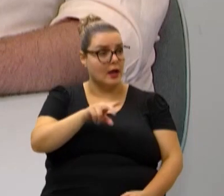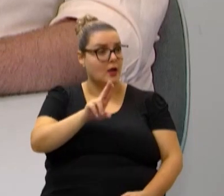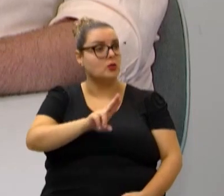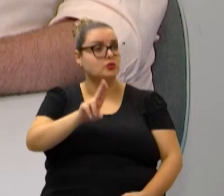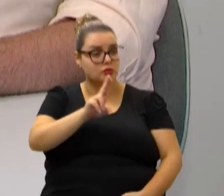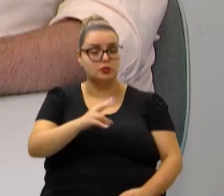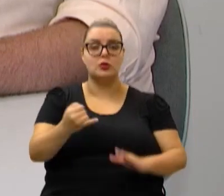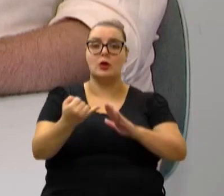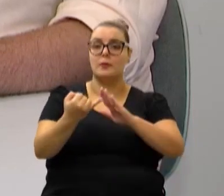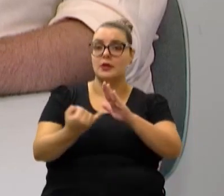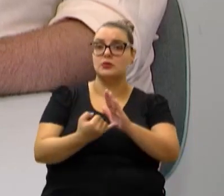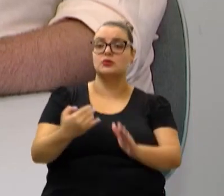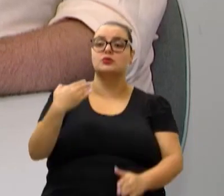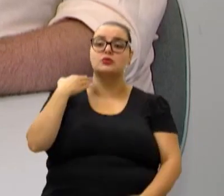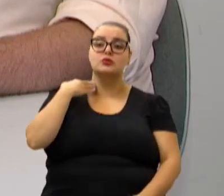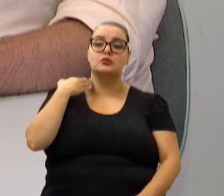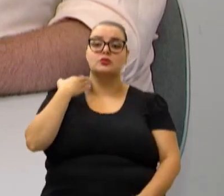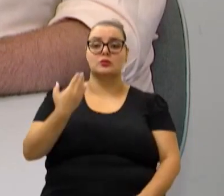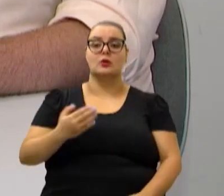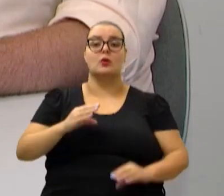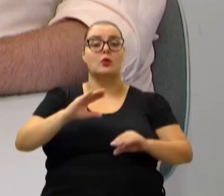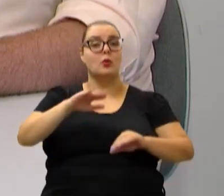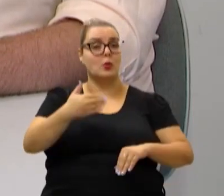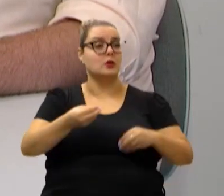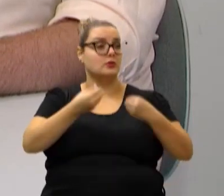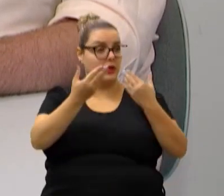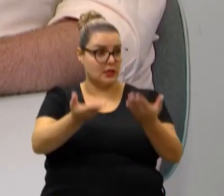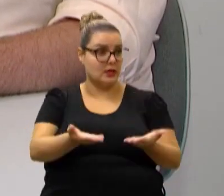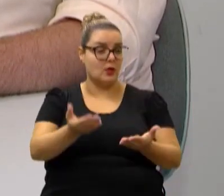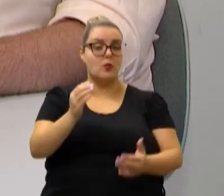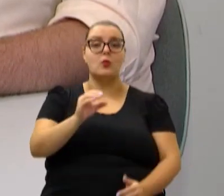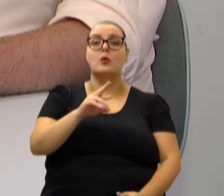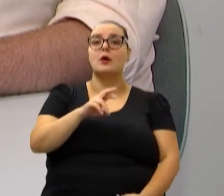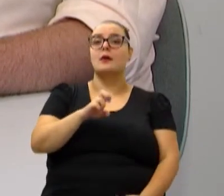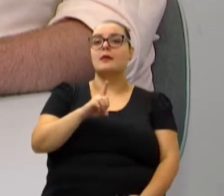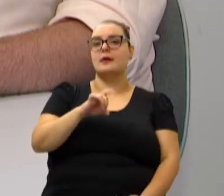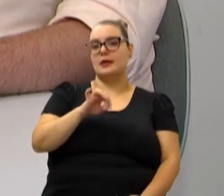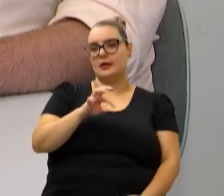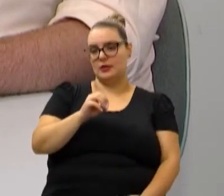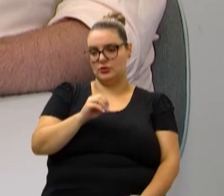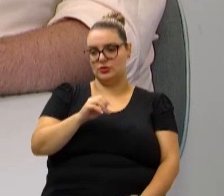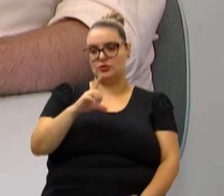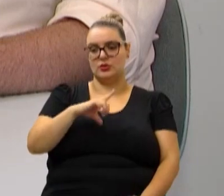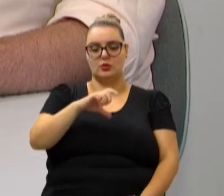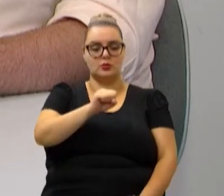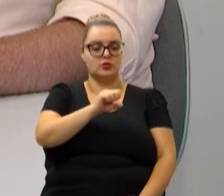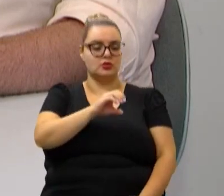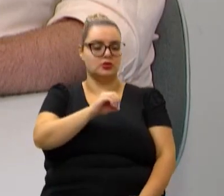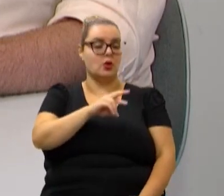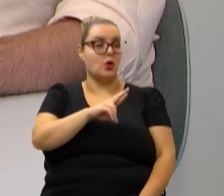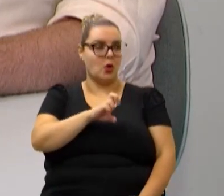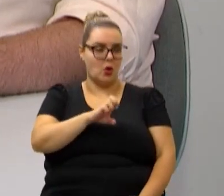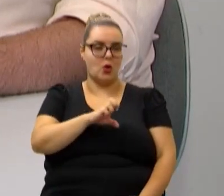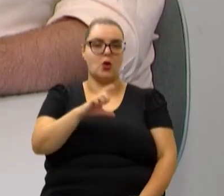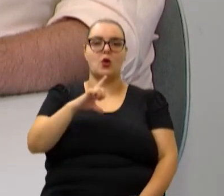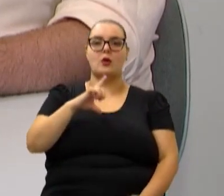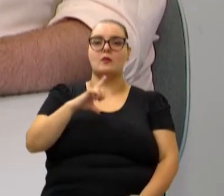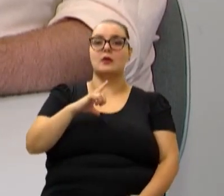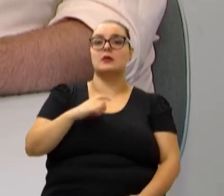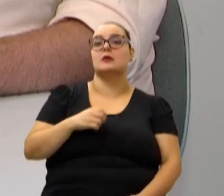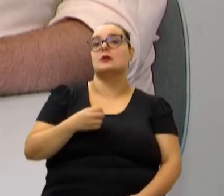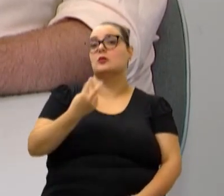ele é utilizado para as instituições financeiras na hora de conceder um crédito. Então, o teu score